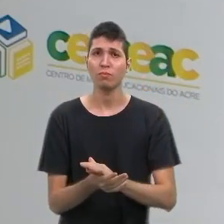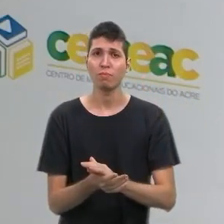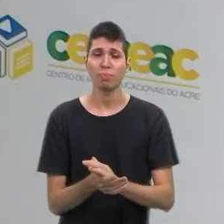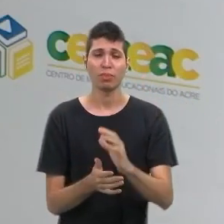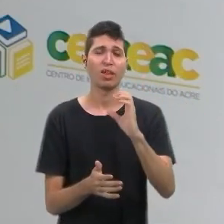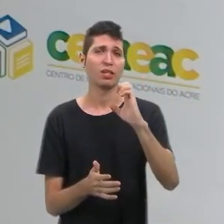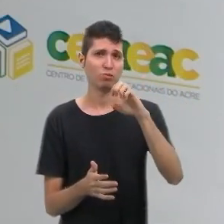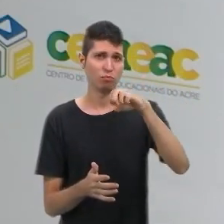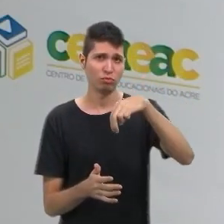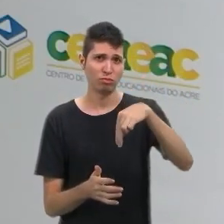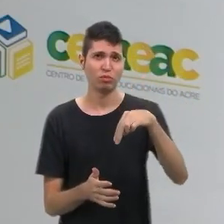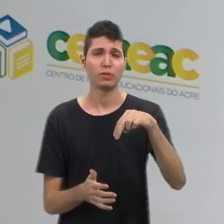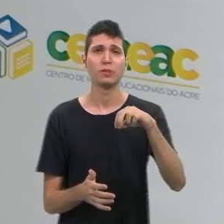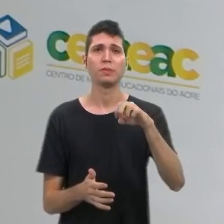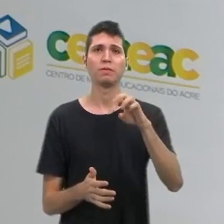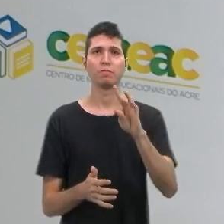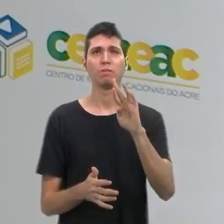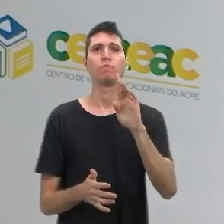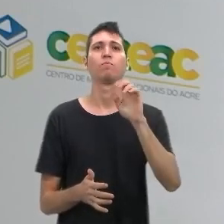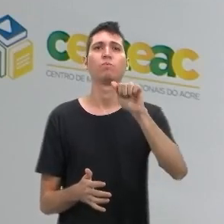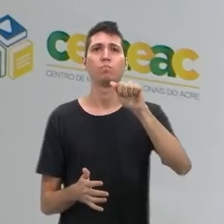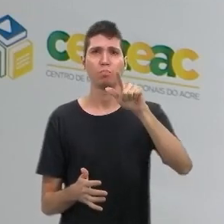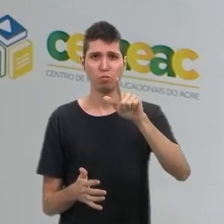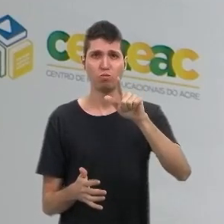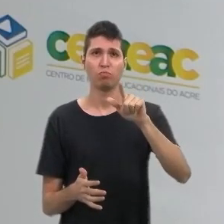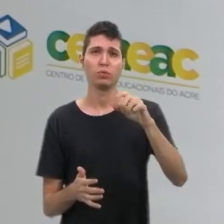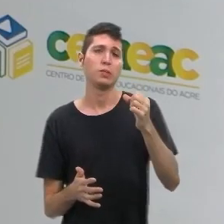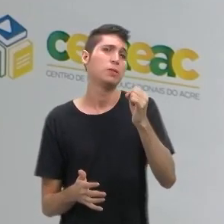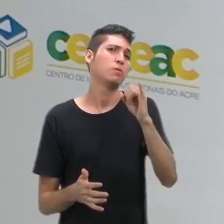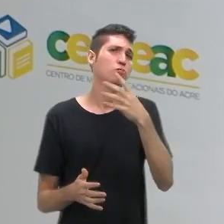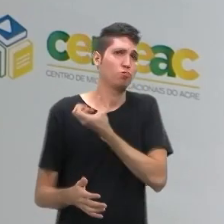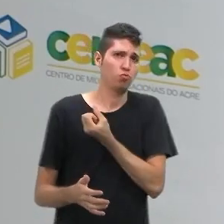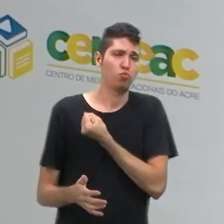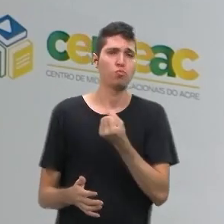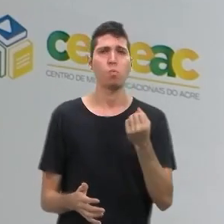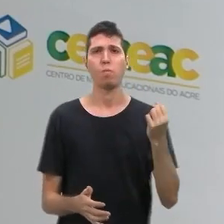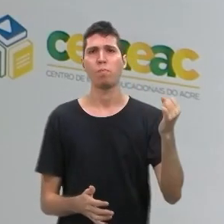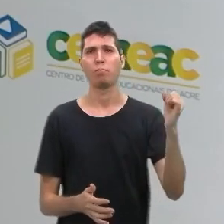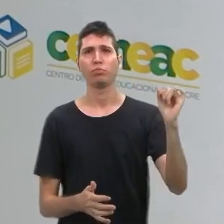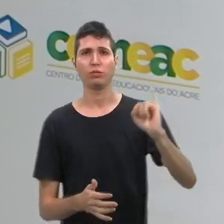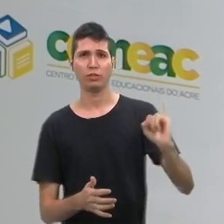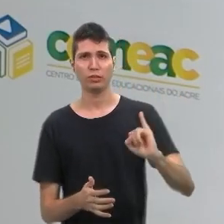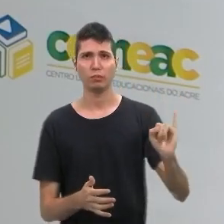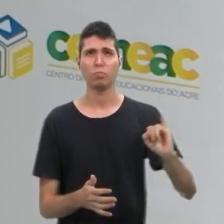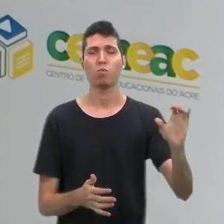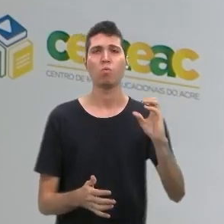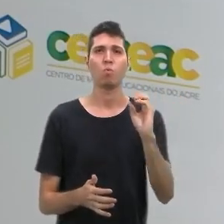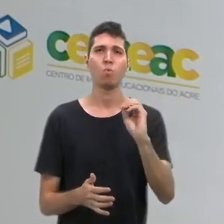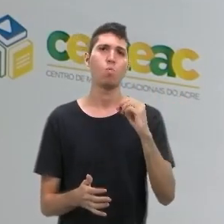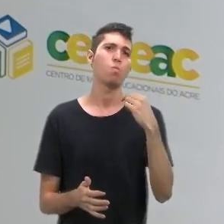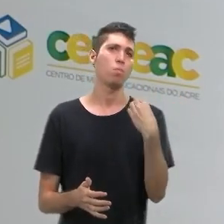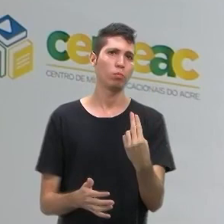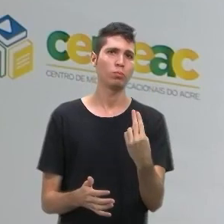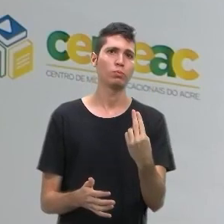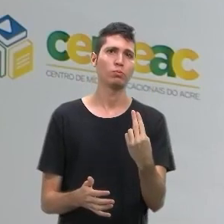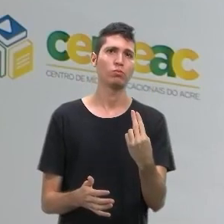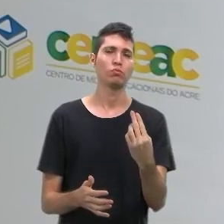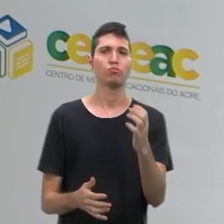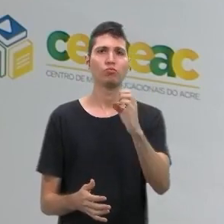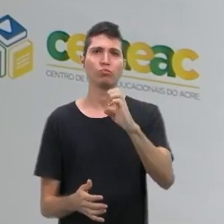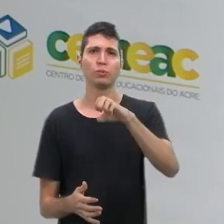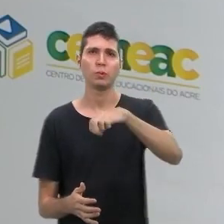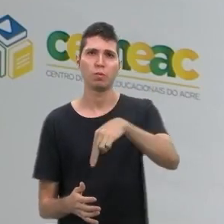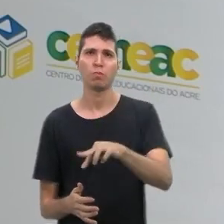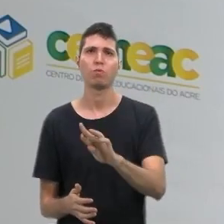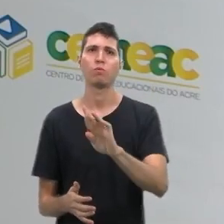central. Se eu tenho números ímpares, imagina aí o número 5, você tem 1 a 5, o termo central, o